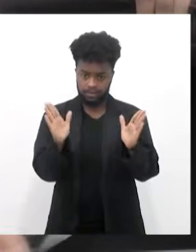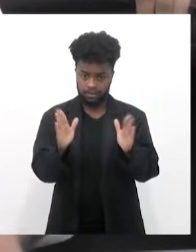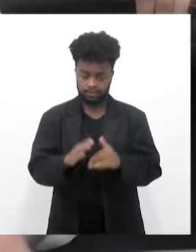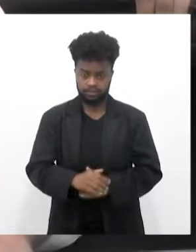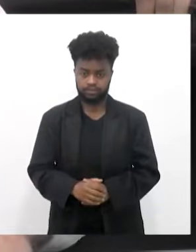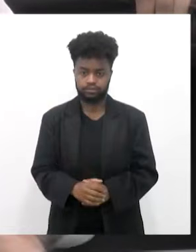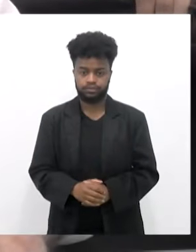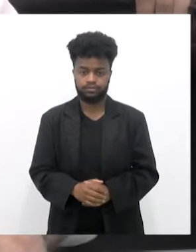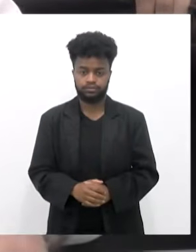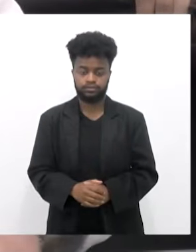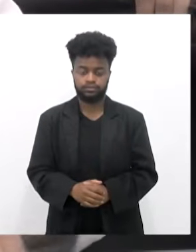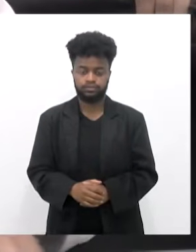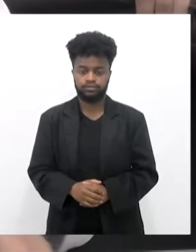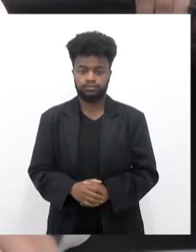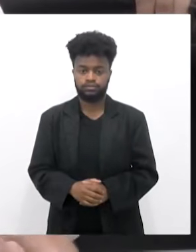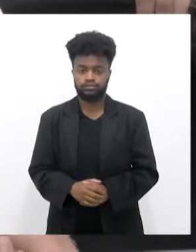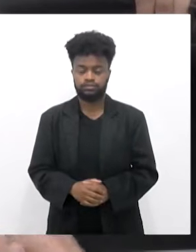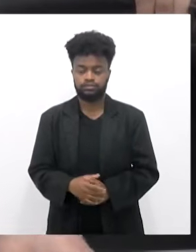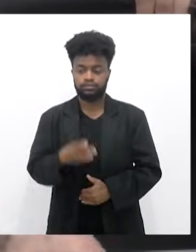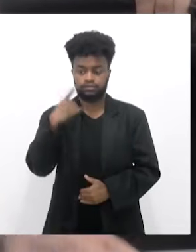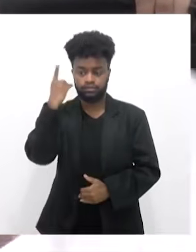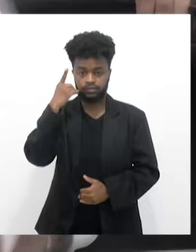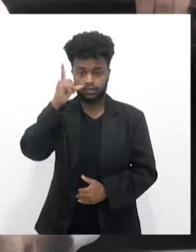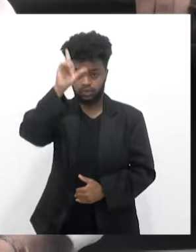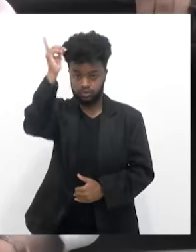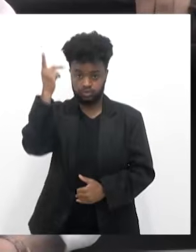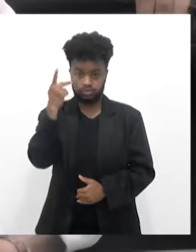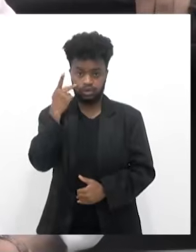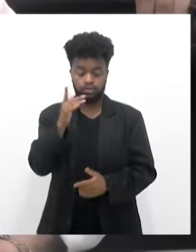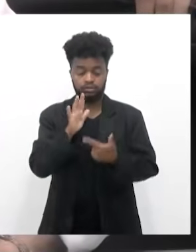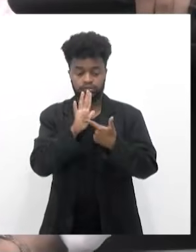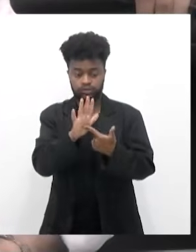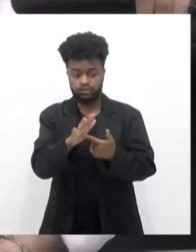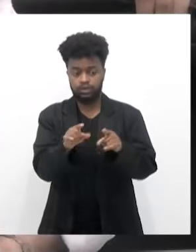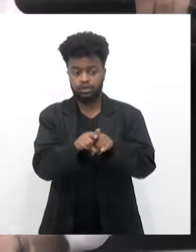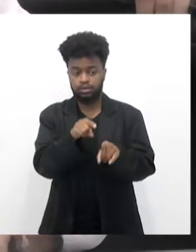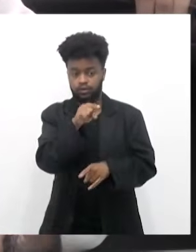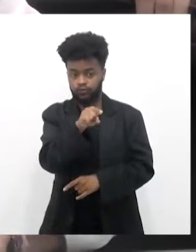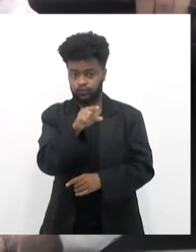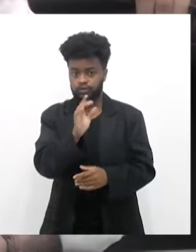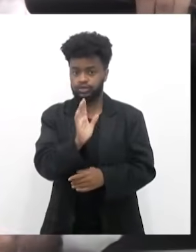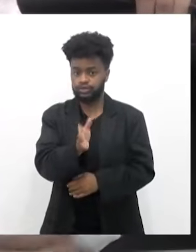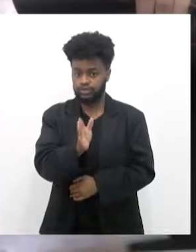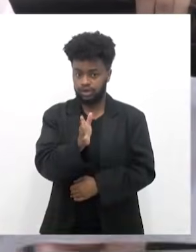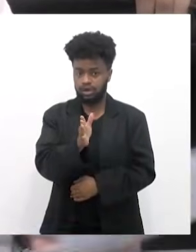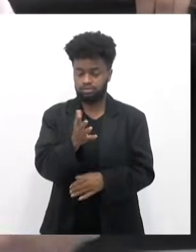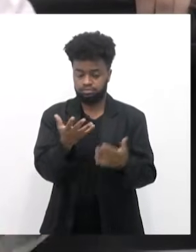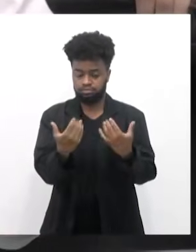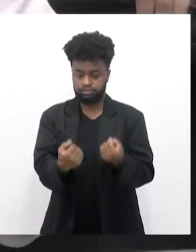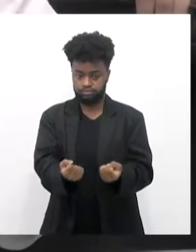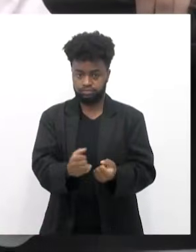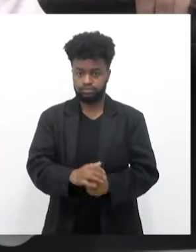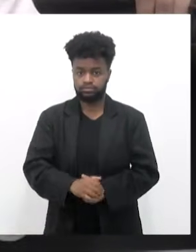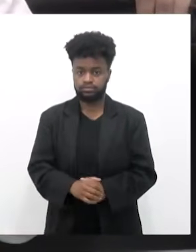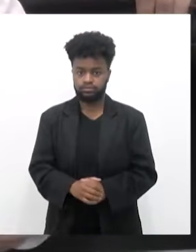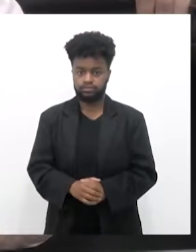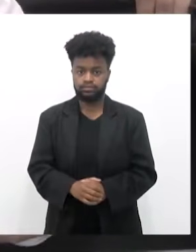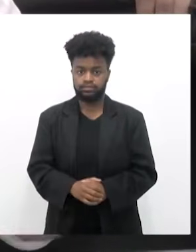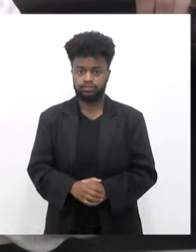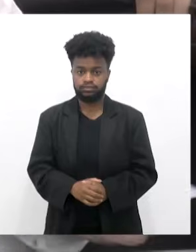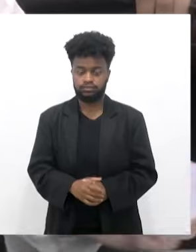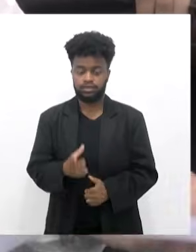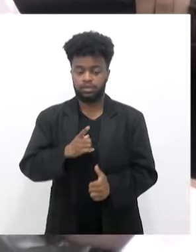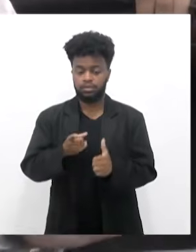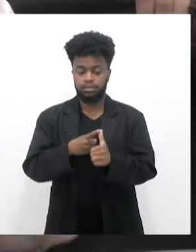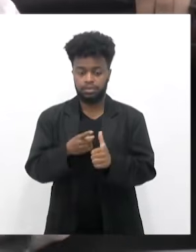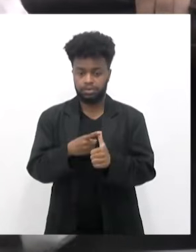isso. O deputado Luiz Paulo colocou, e Vossa Excelência já acatou logo aquele primeiro